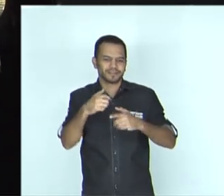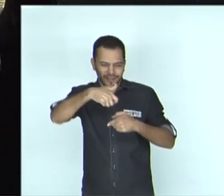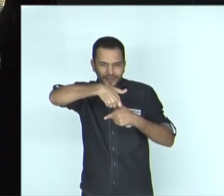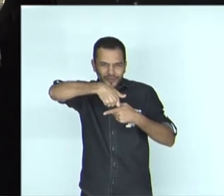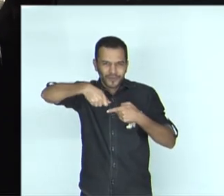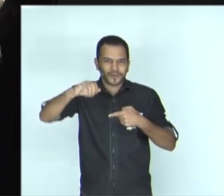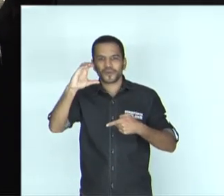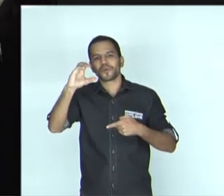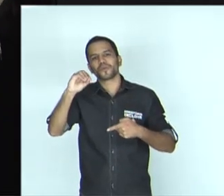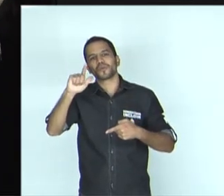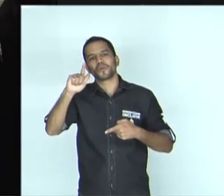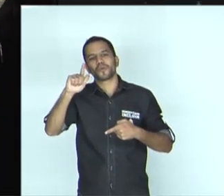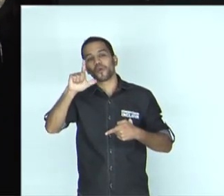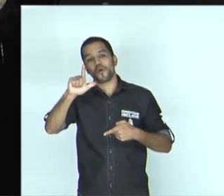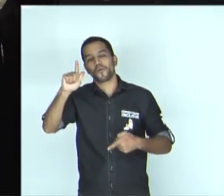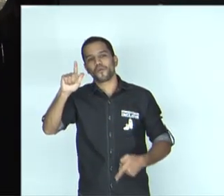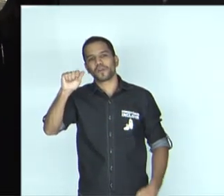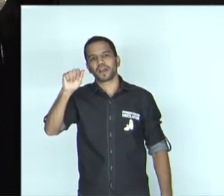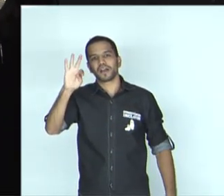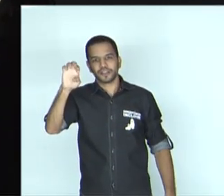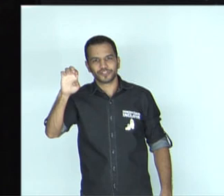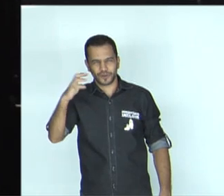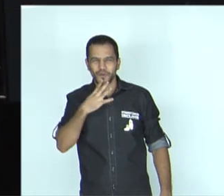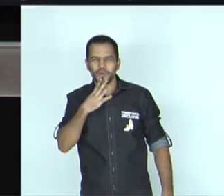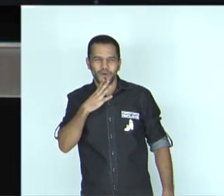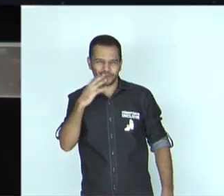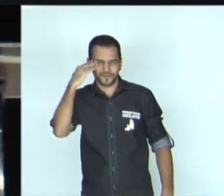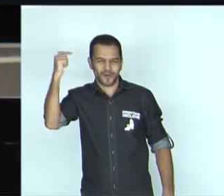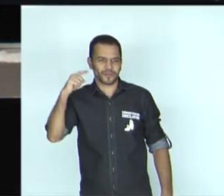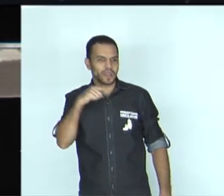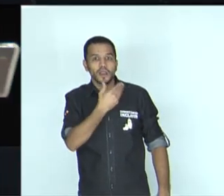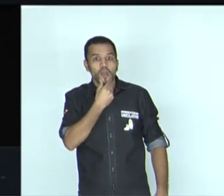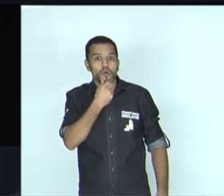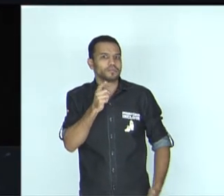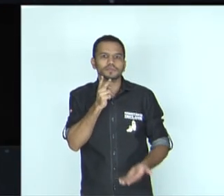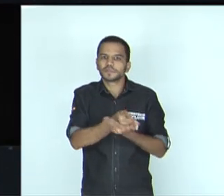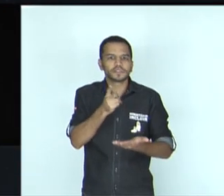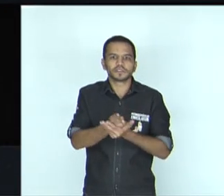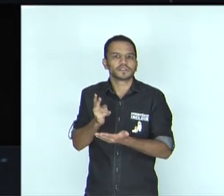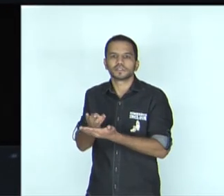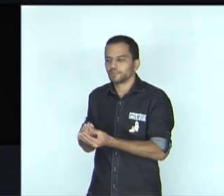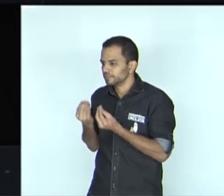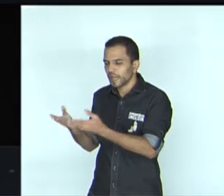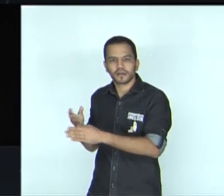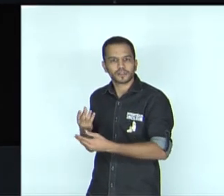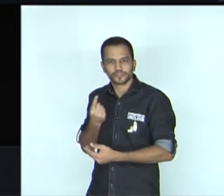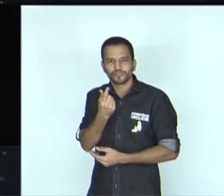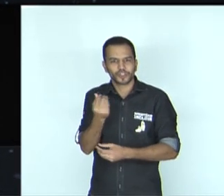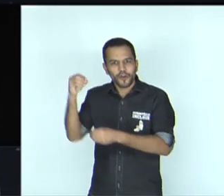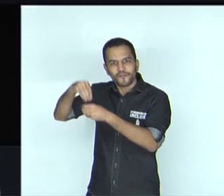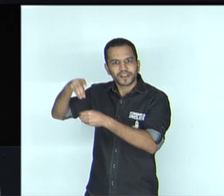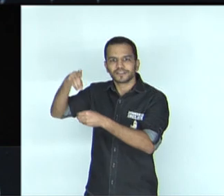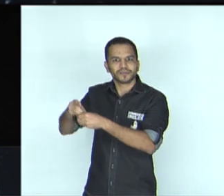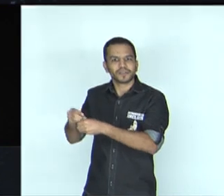escrito Colgate. Se você olhar a fábrica, é a fábrica da Colgate. Que começou com um homem que deixou a sua ansiedade